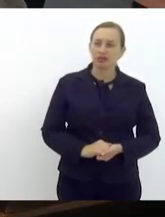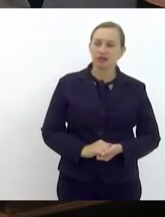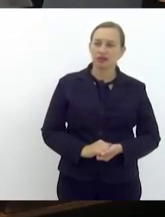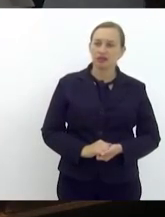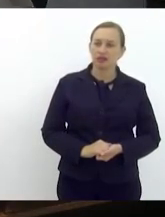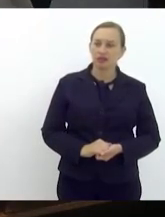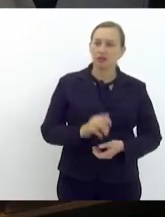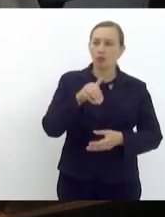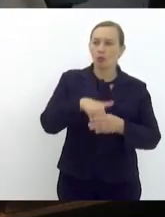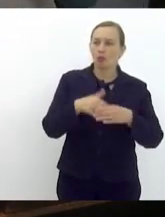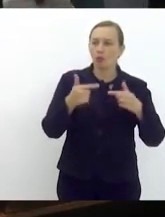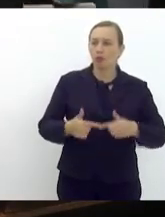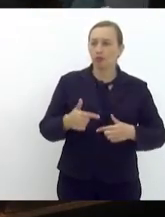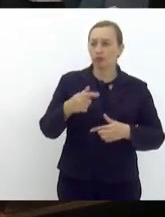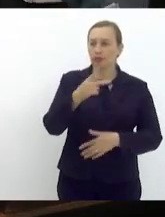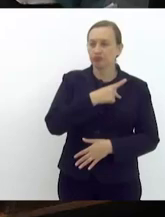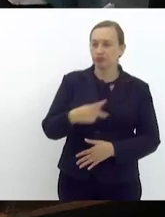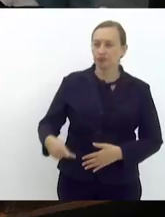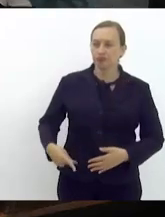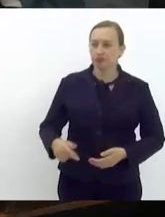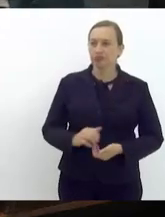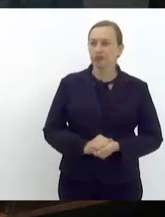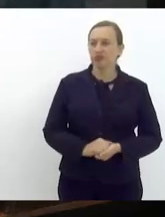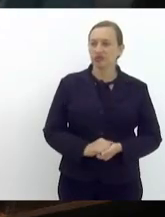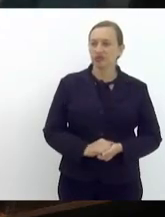Pela abstenção, presidenta.